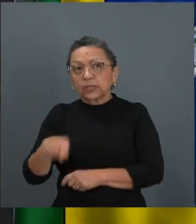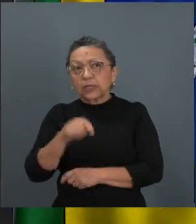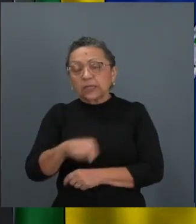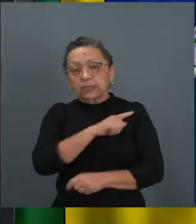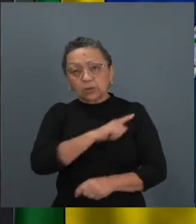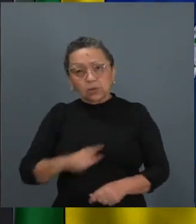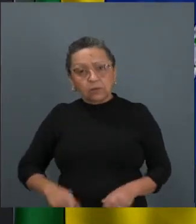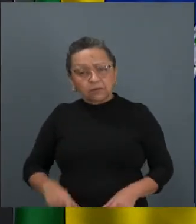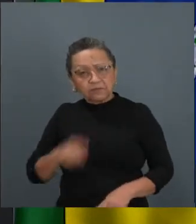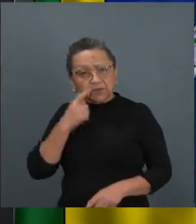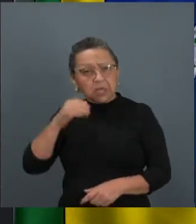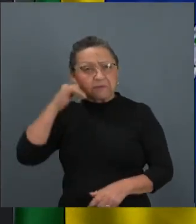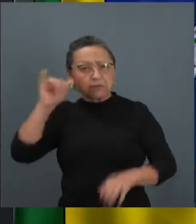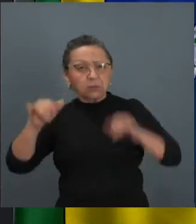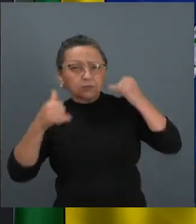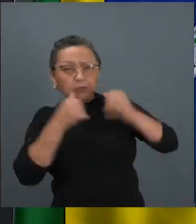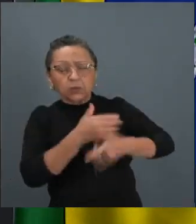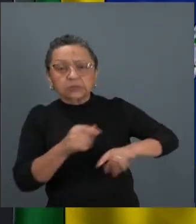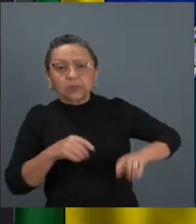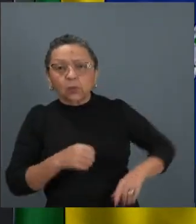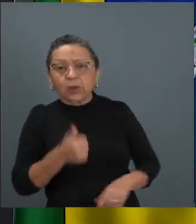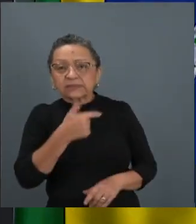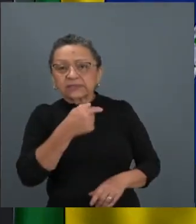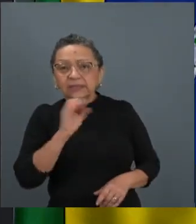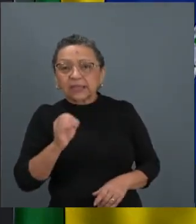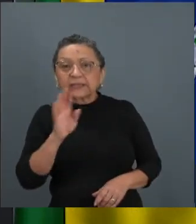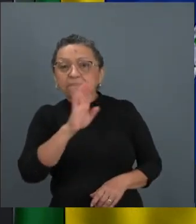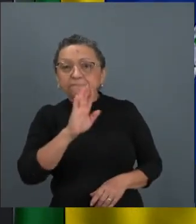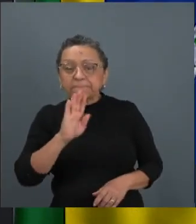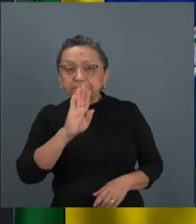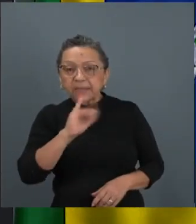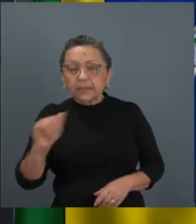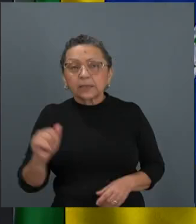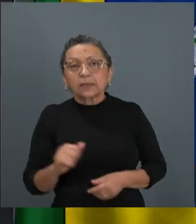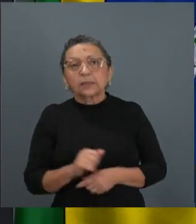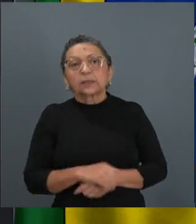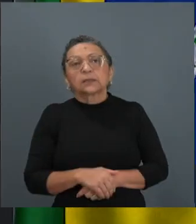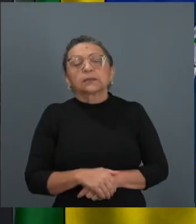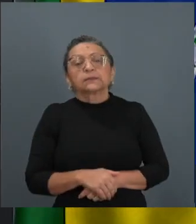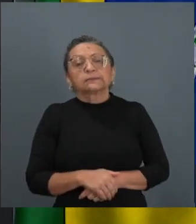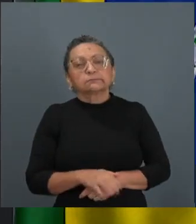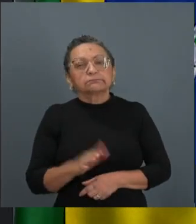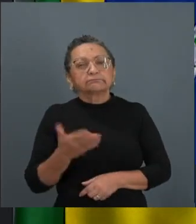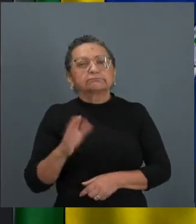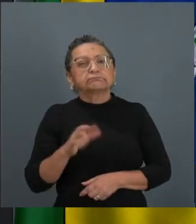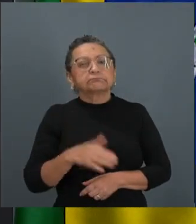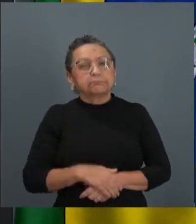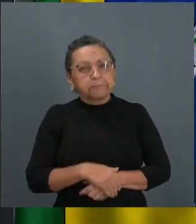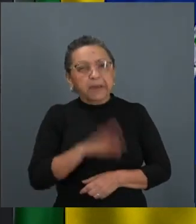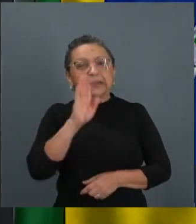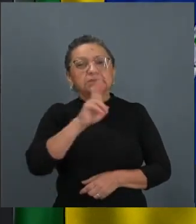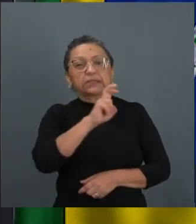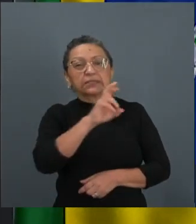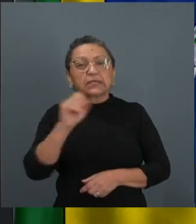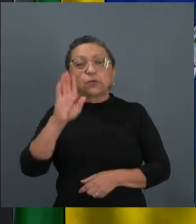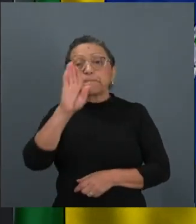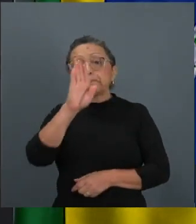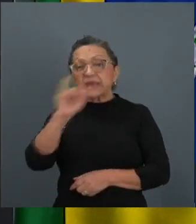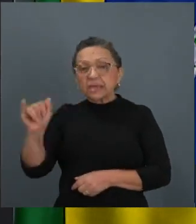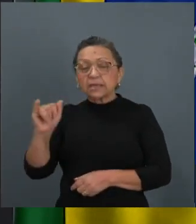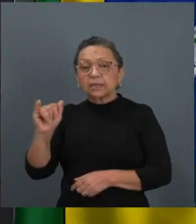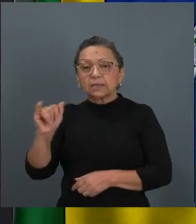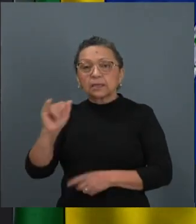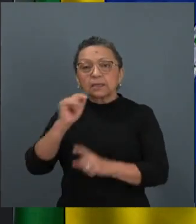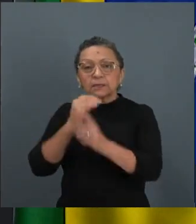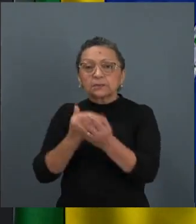que herdou subsídio demais, quase 70 bilhões, nós estamos falando aí de mais de 500 bi de real de